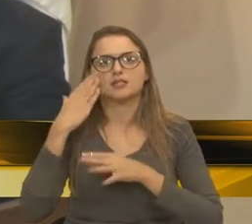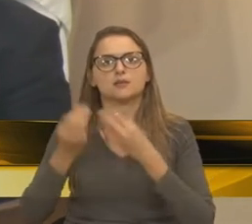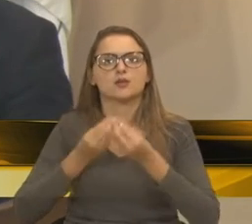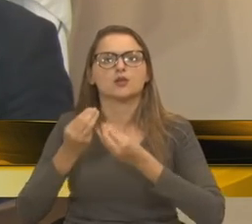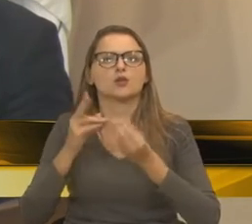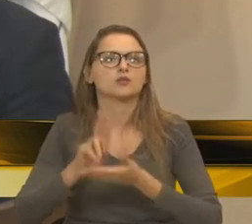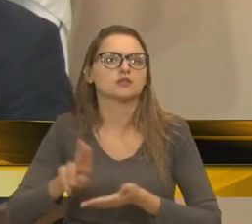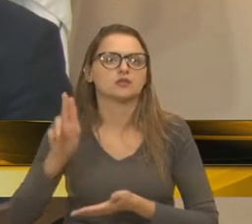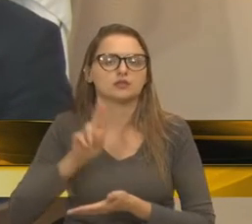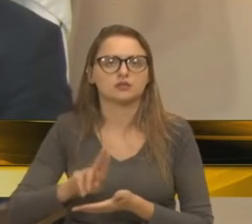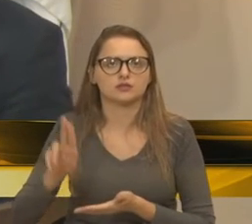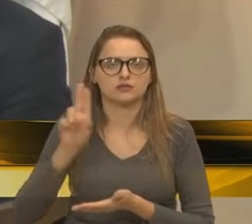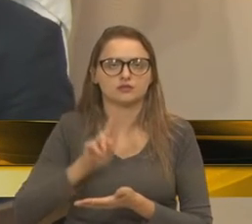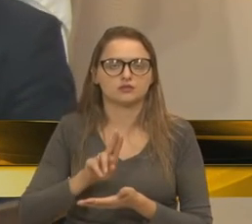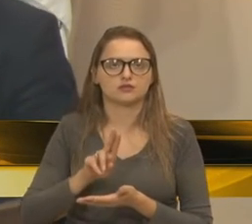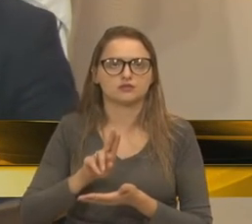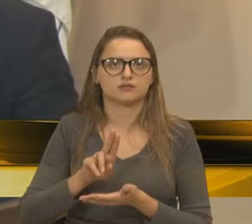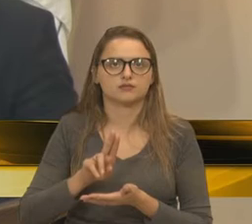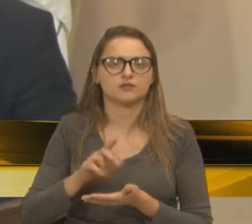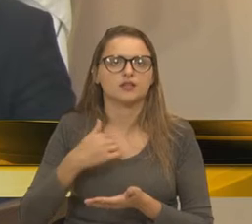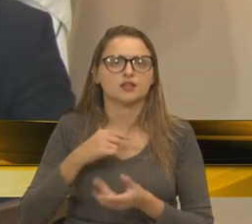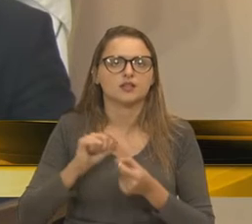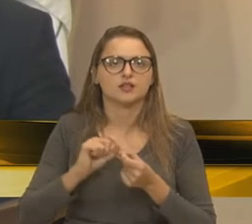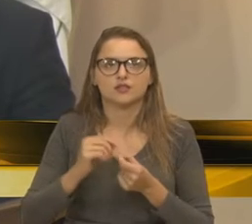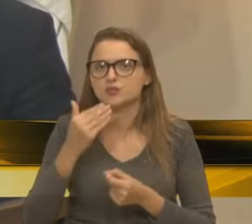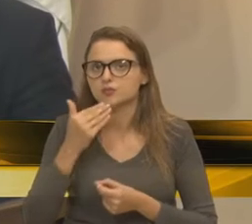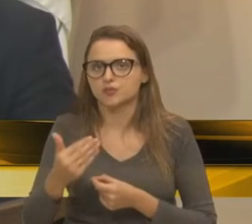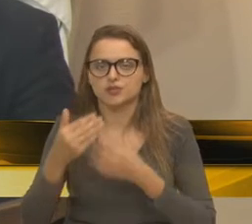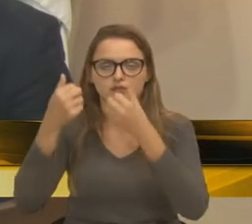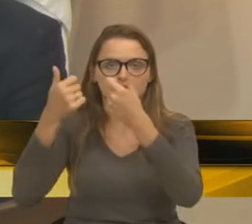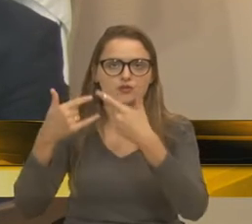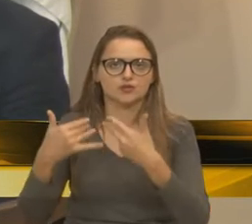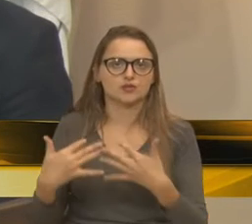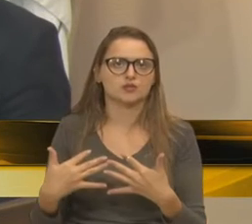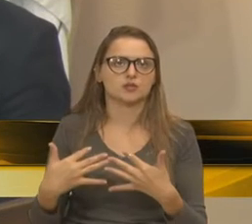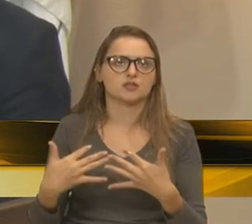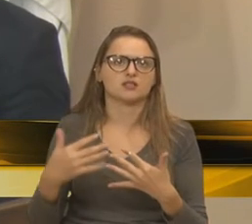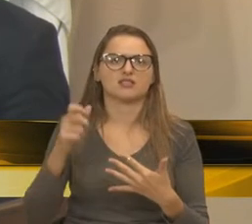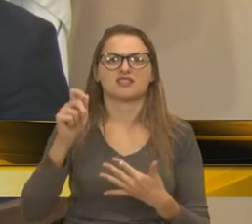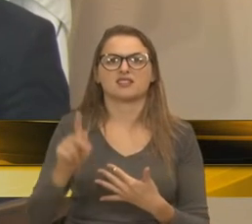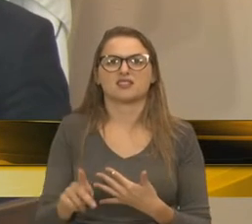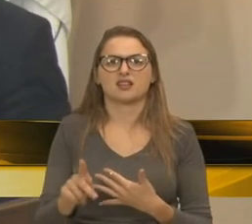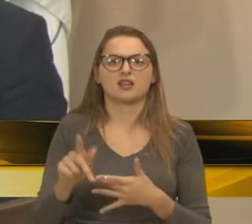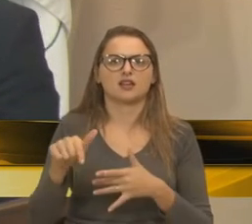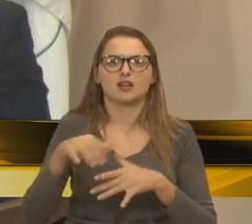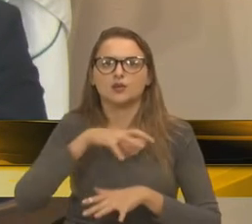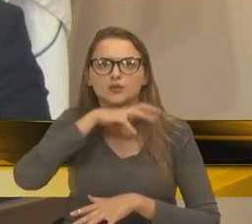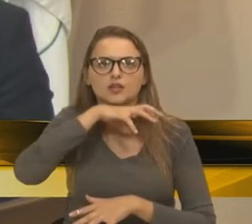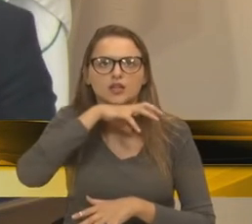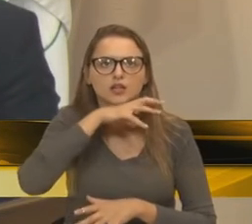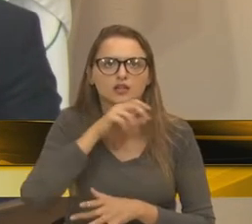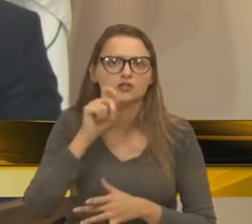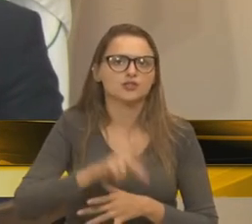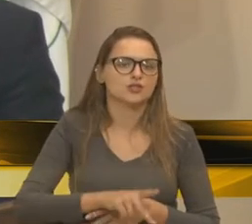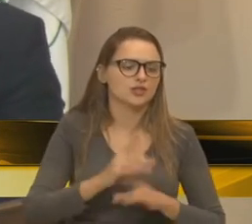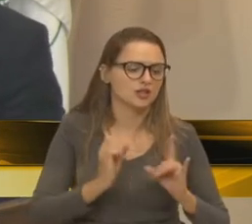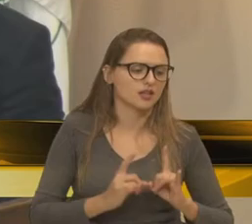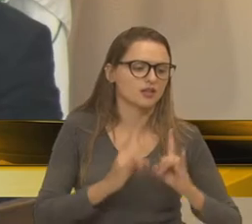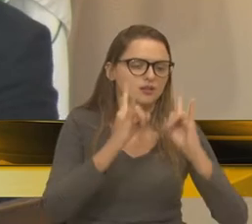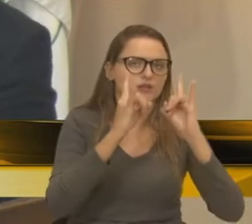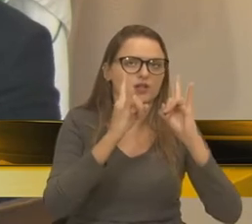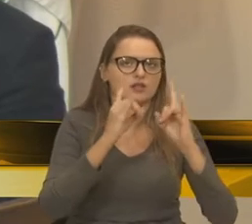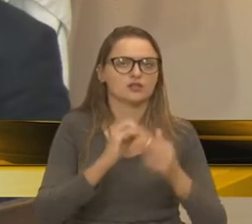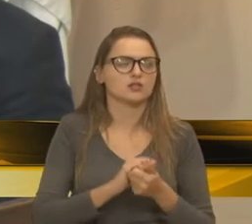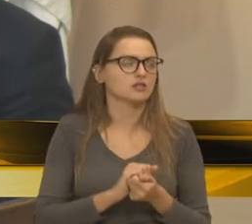Eu fiz um pedido de informações aqui: quem é aquele terreno, de quem é aquele prédio, quais são